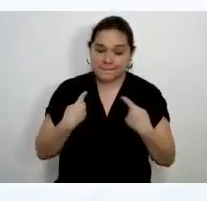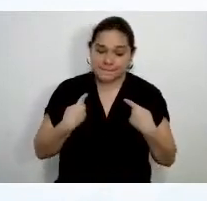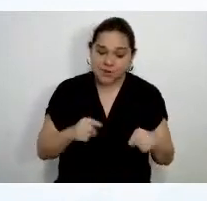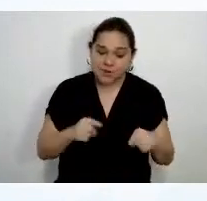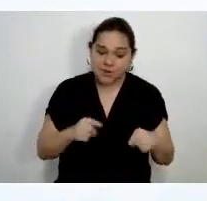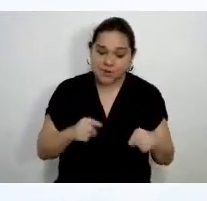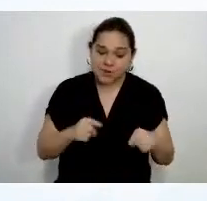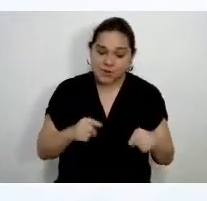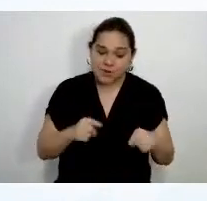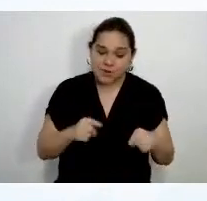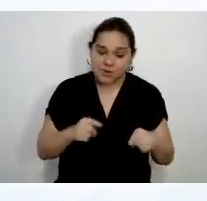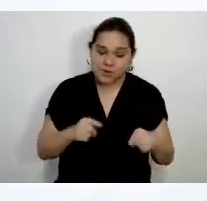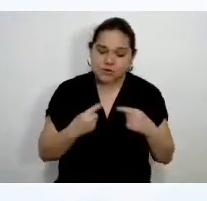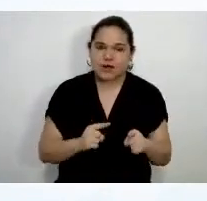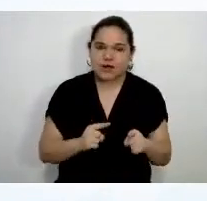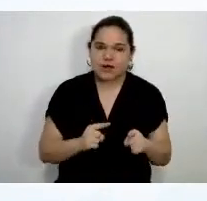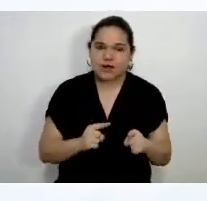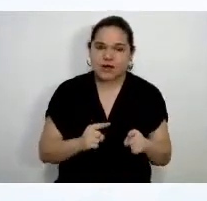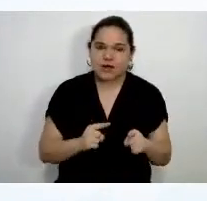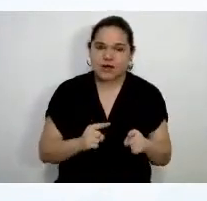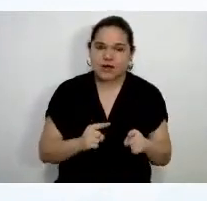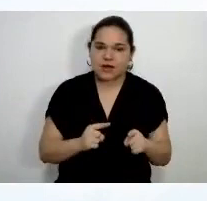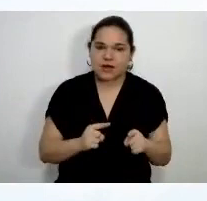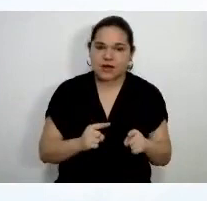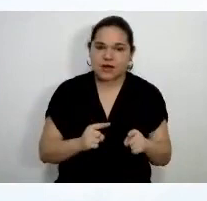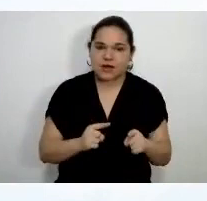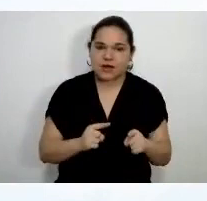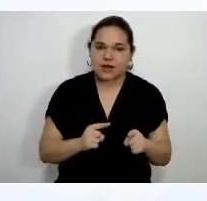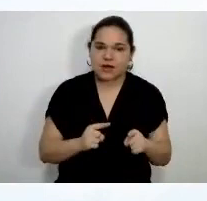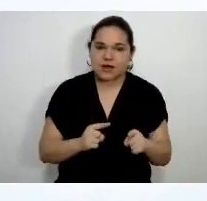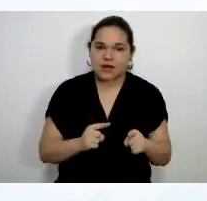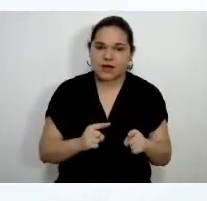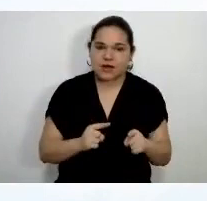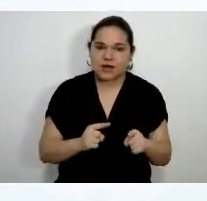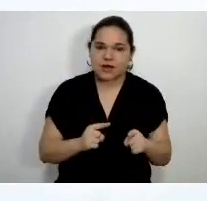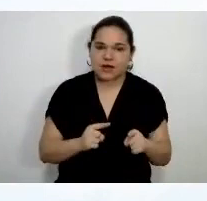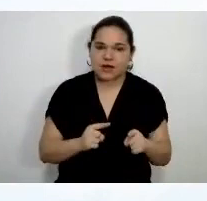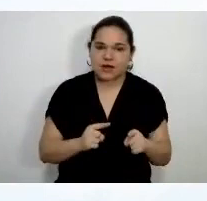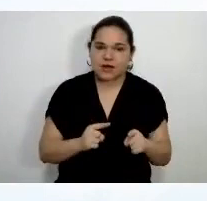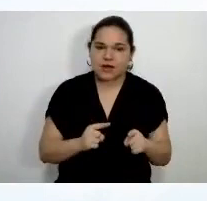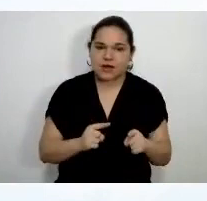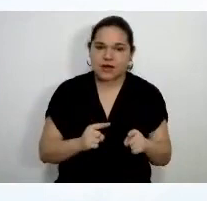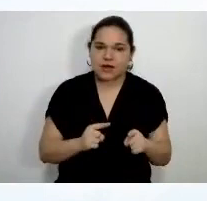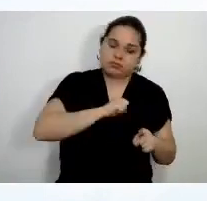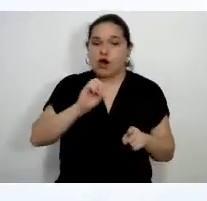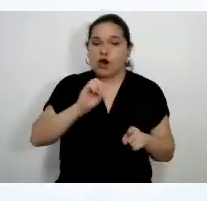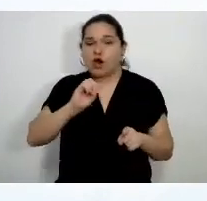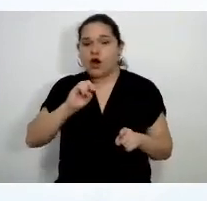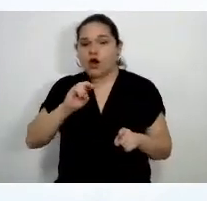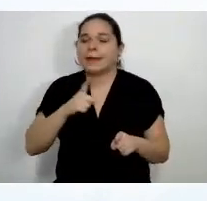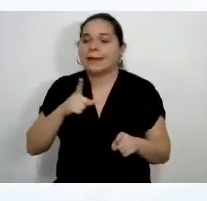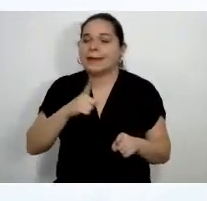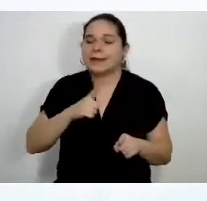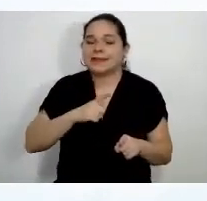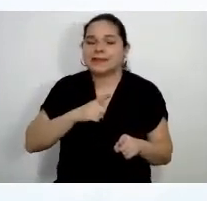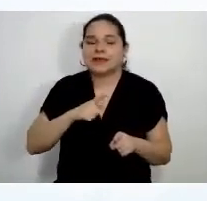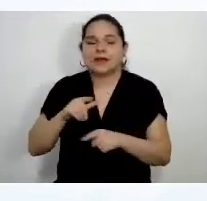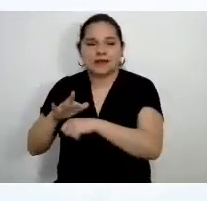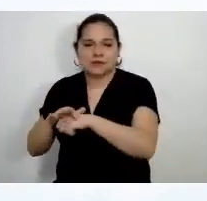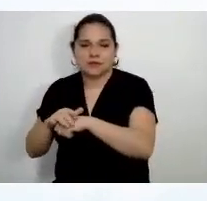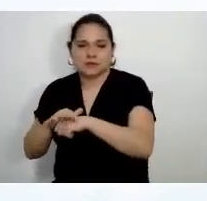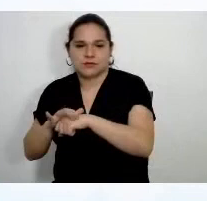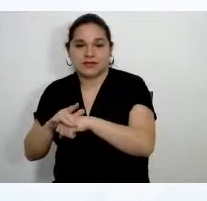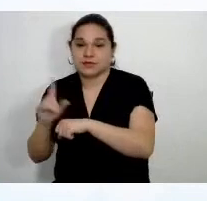na população sem provocar doença. A não ser que seja esse peito aberto, maricão, você não é marica, não. Mas